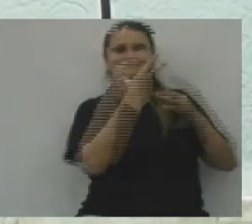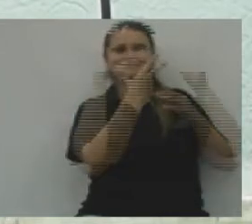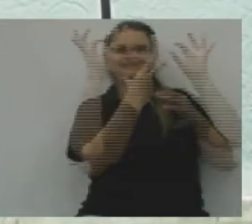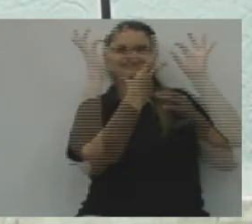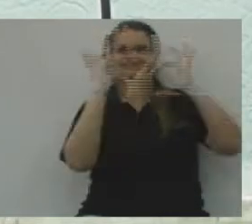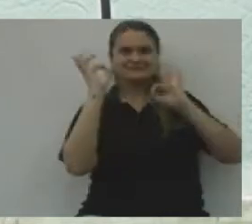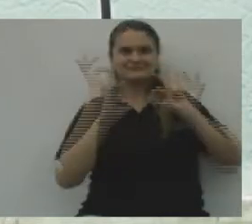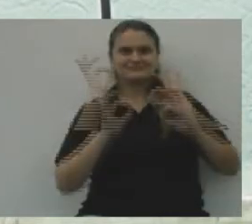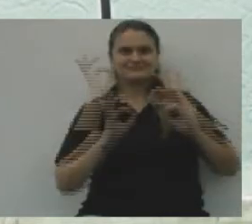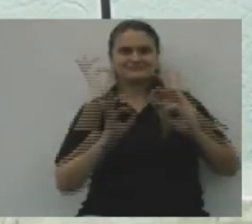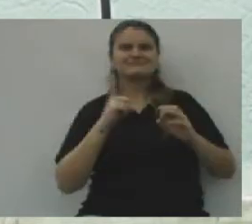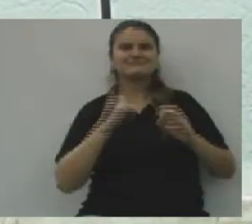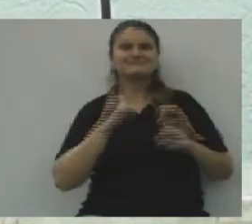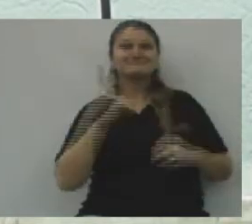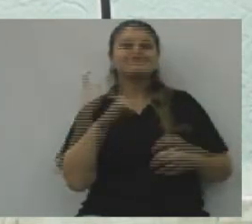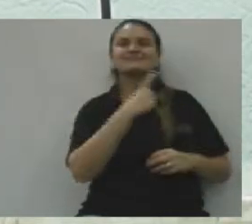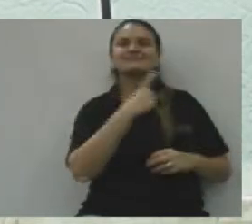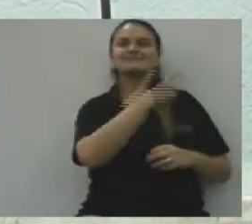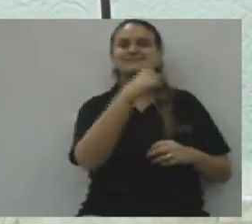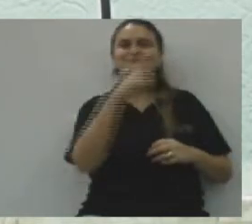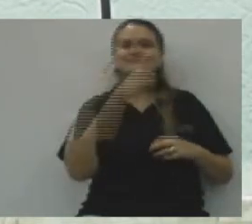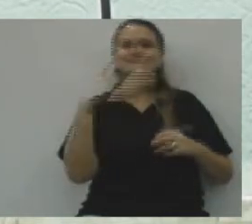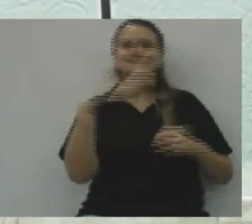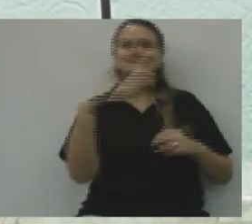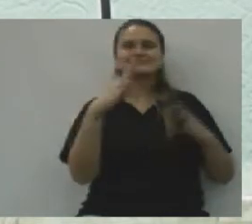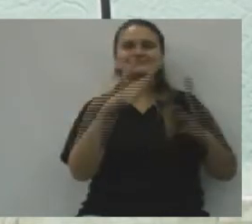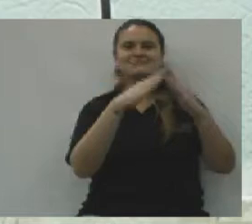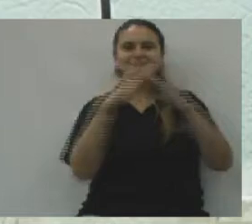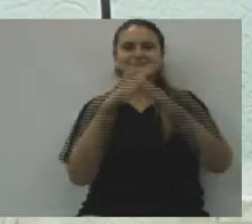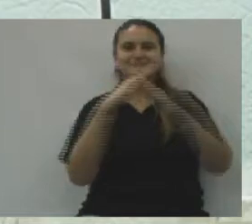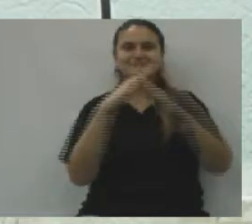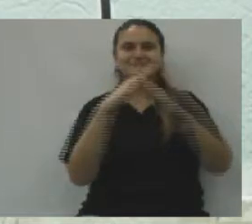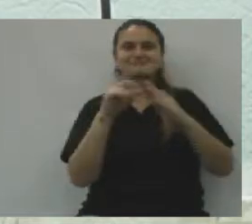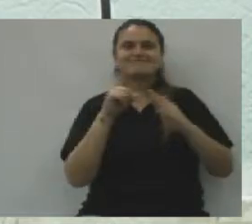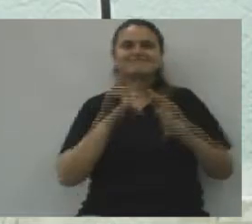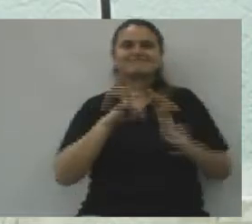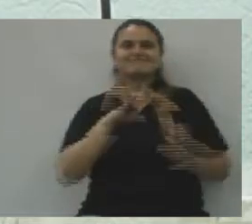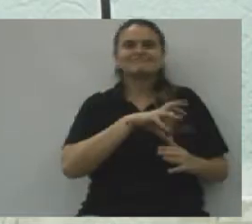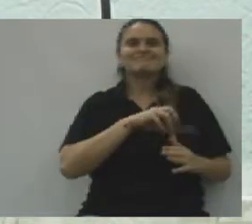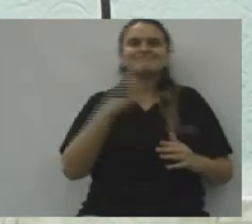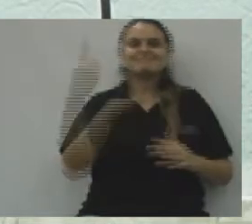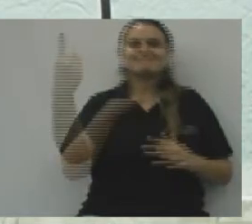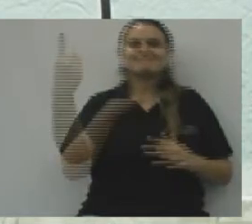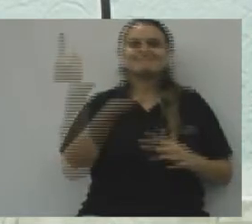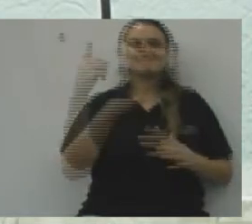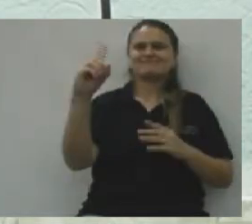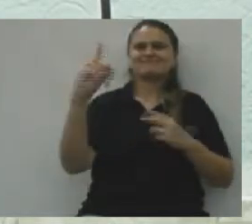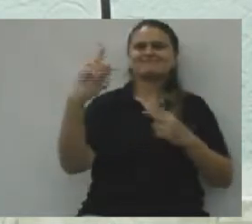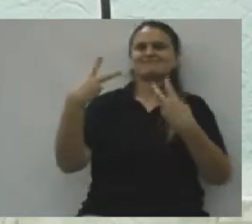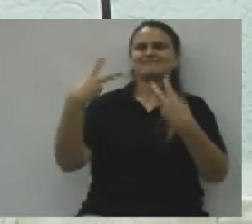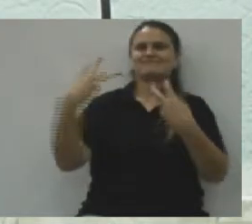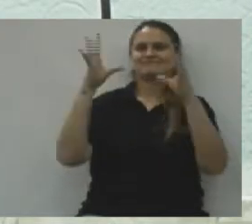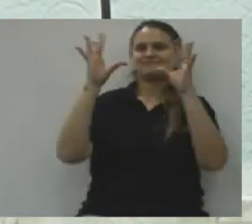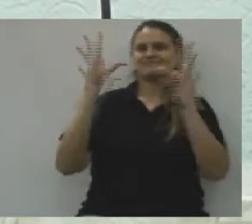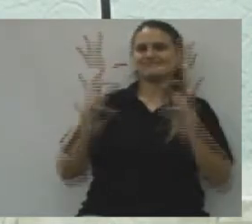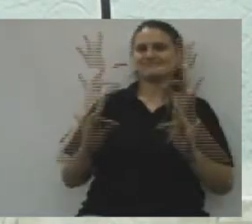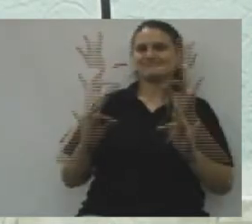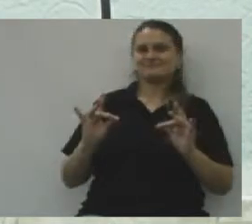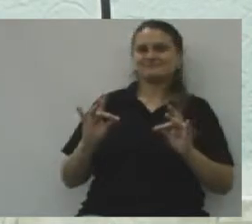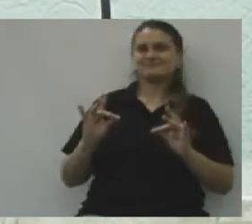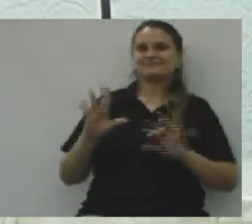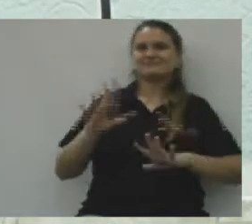e perfuma o leito, ainda que seu amor nem perceba mais tais detalhes. Que, como